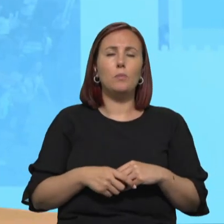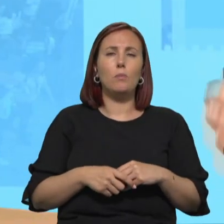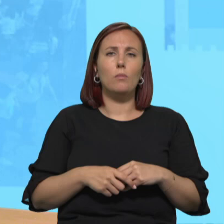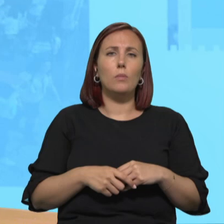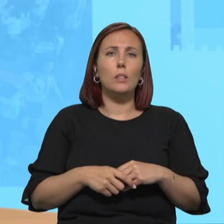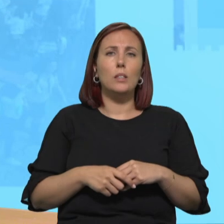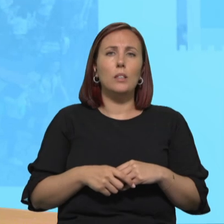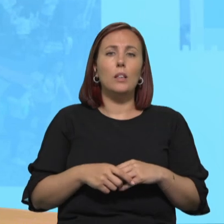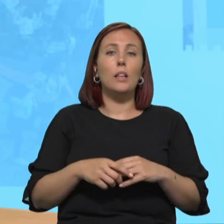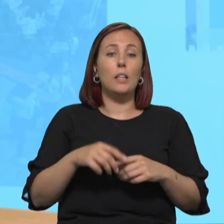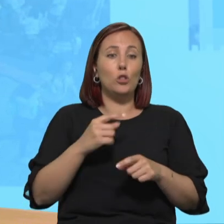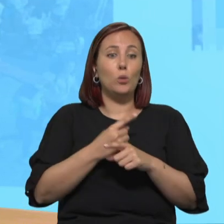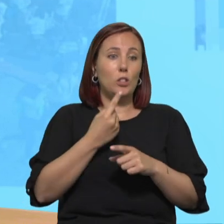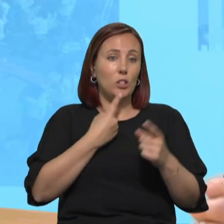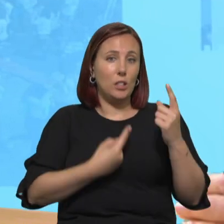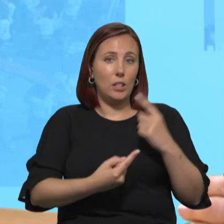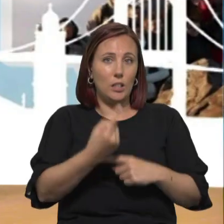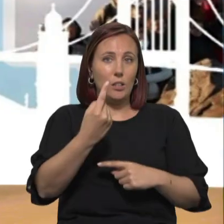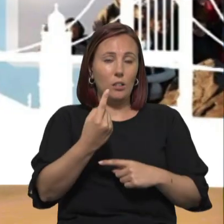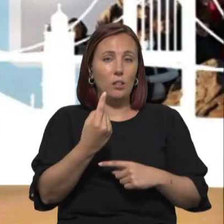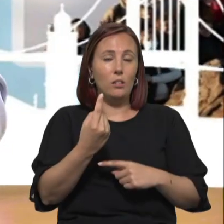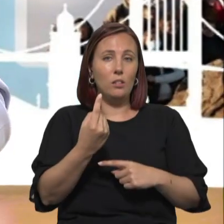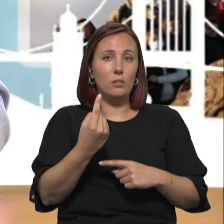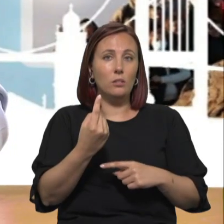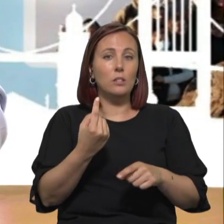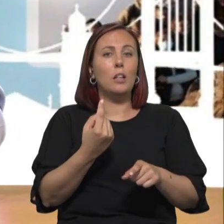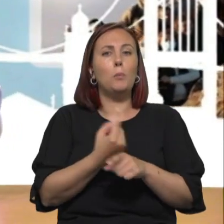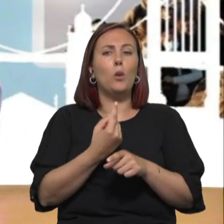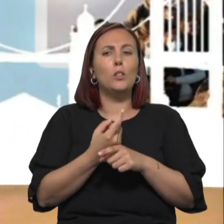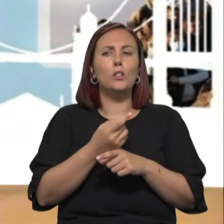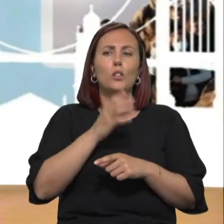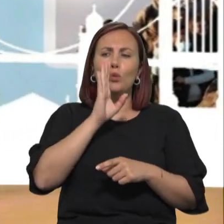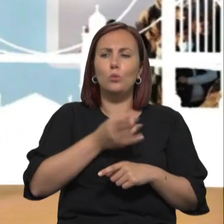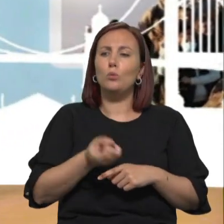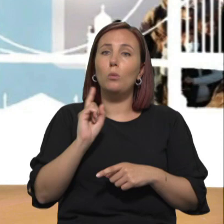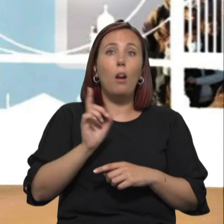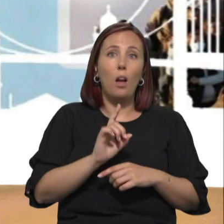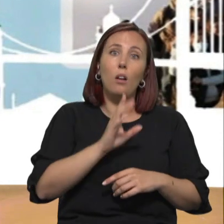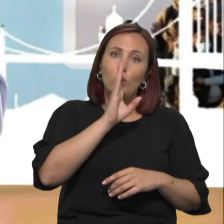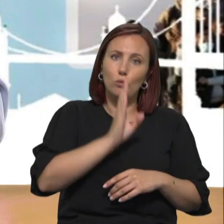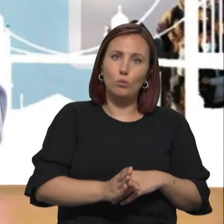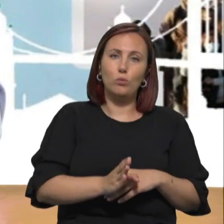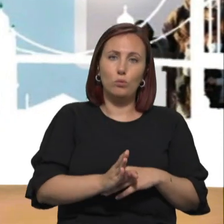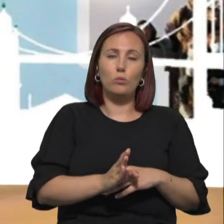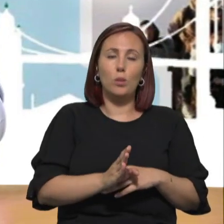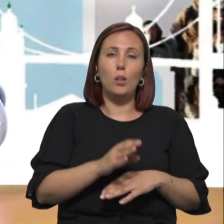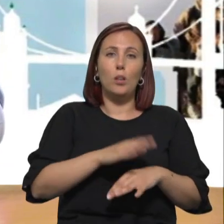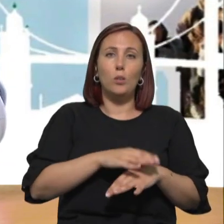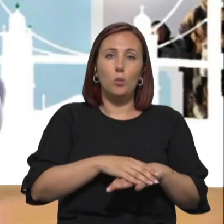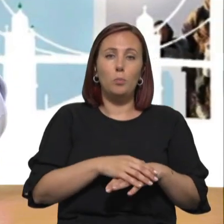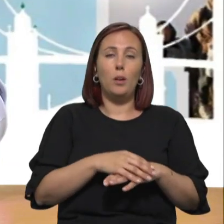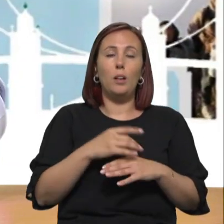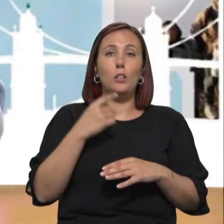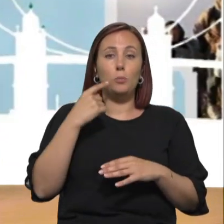E aquilo que reclamam não é nada injusto, não é? Digamos, é de justiça, que